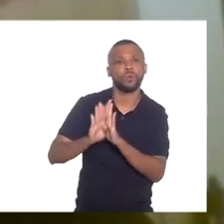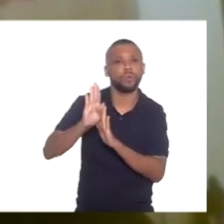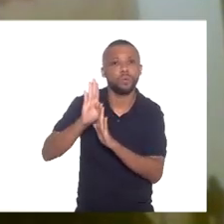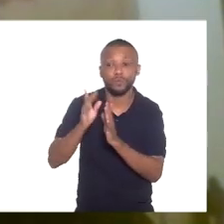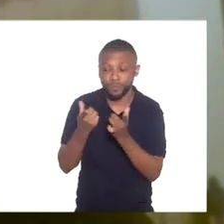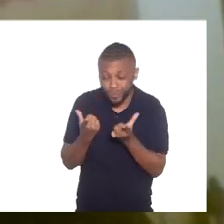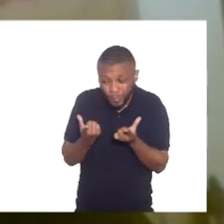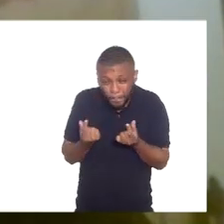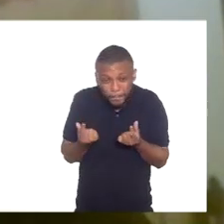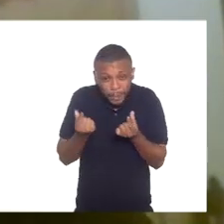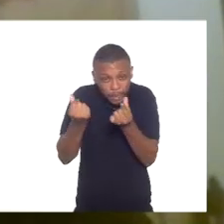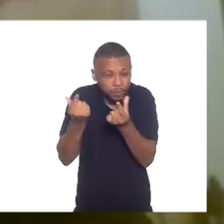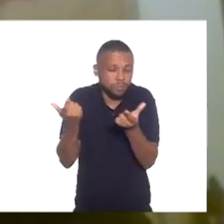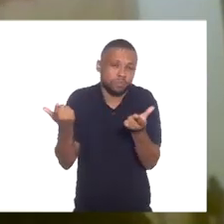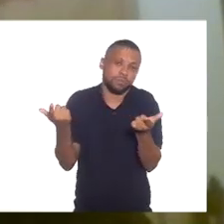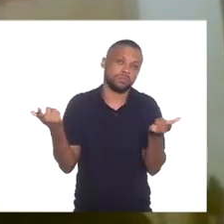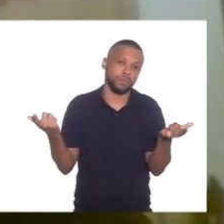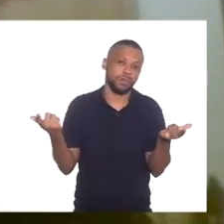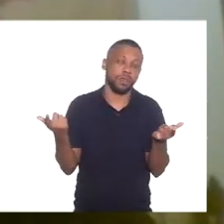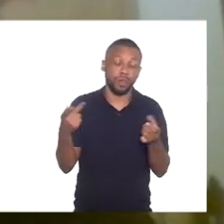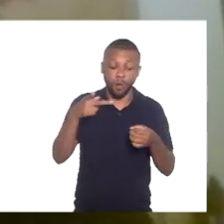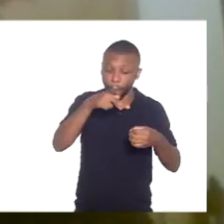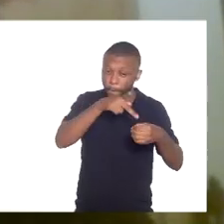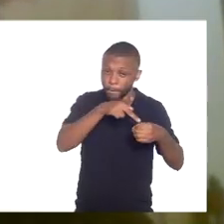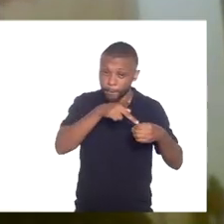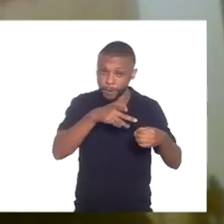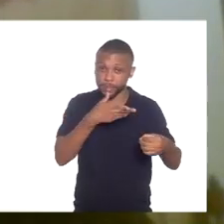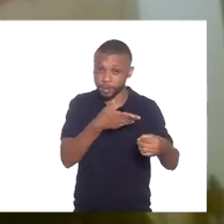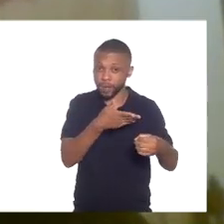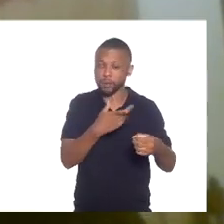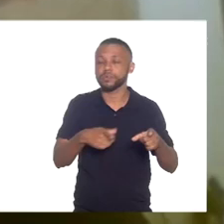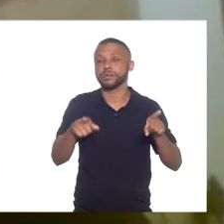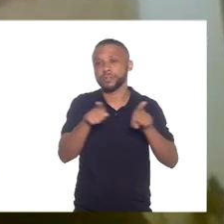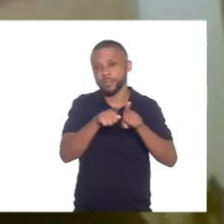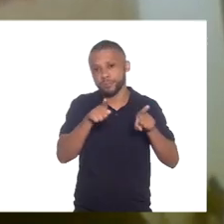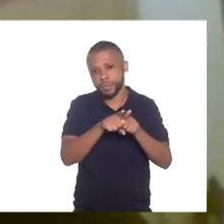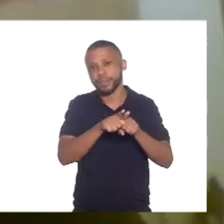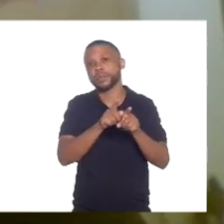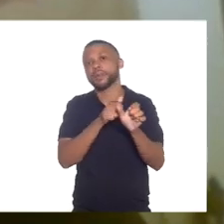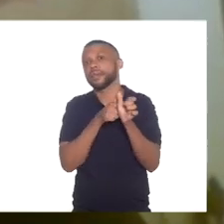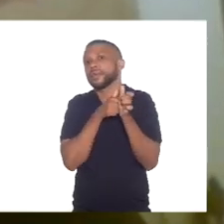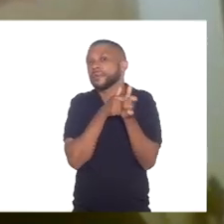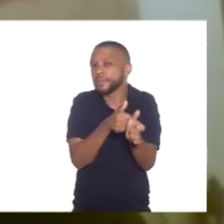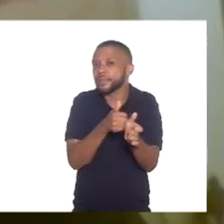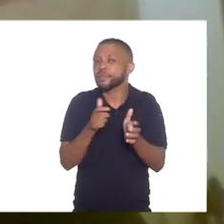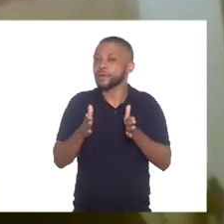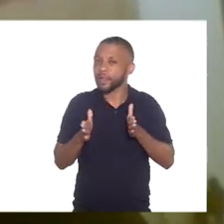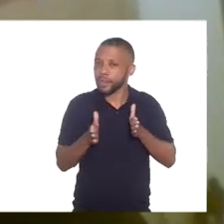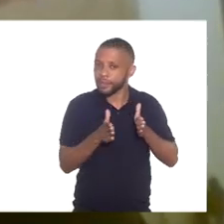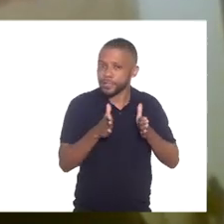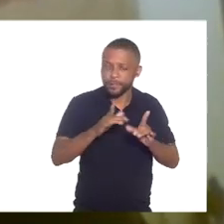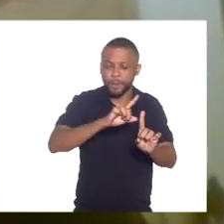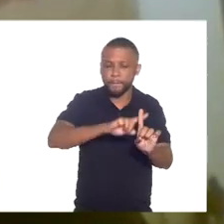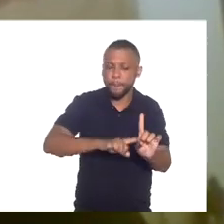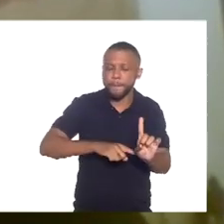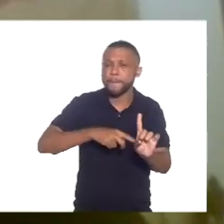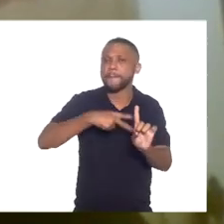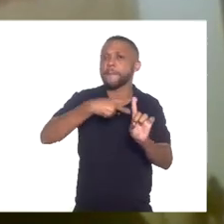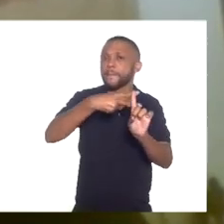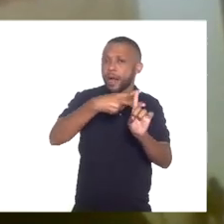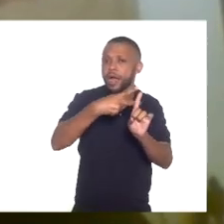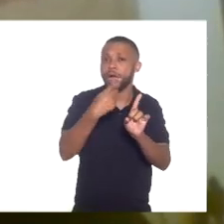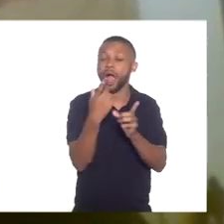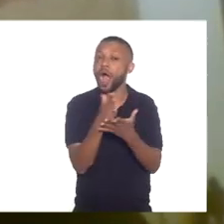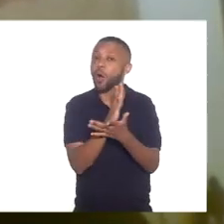E o petróleo, então, ele vai nessa direção, né? Há poucos meses